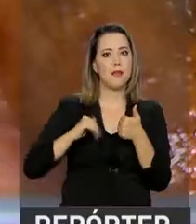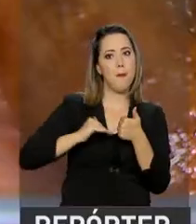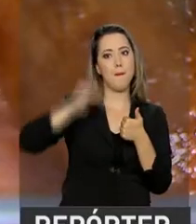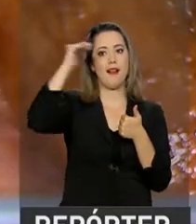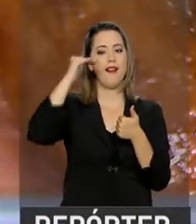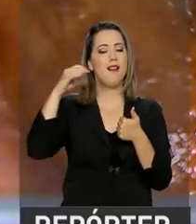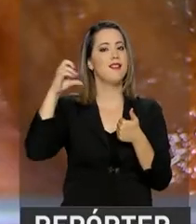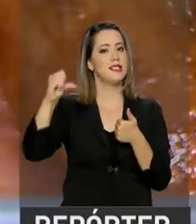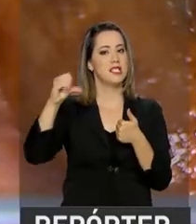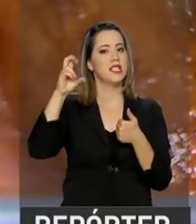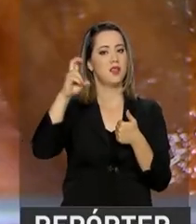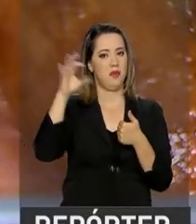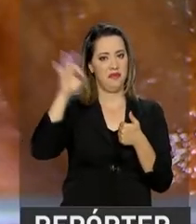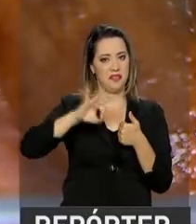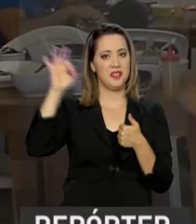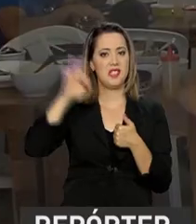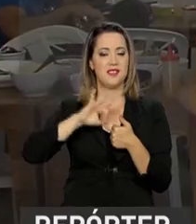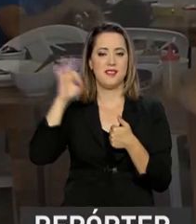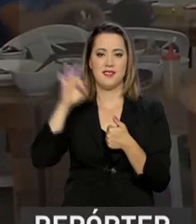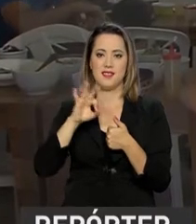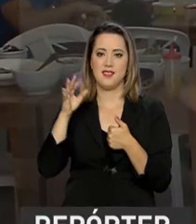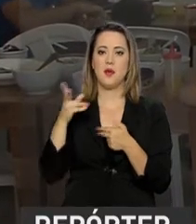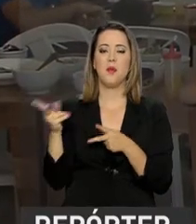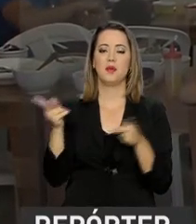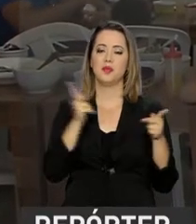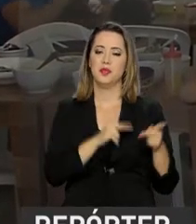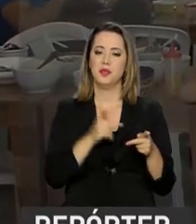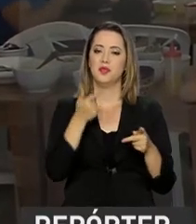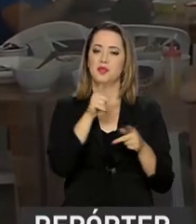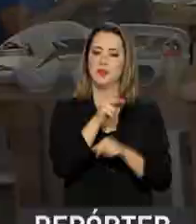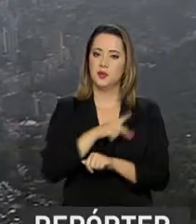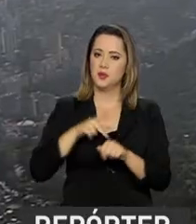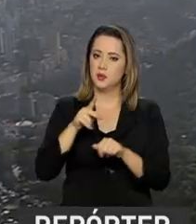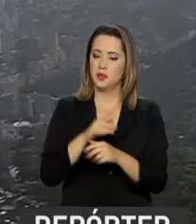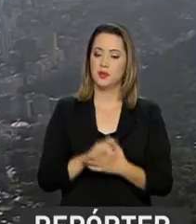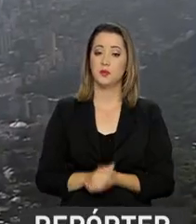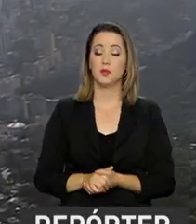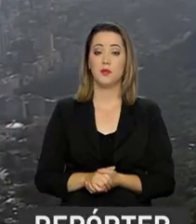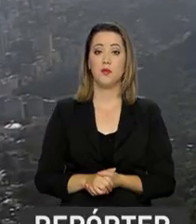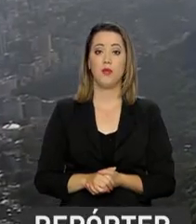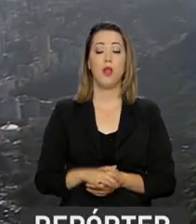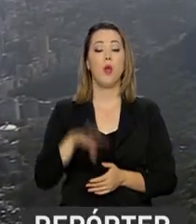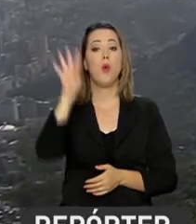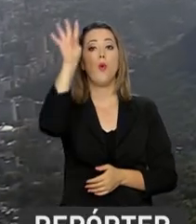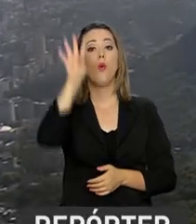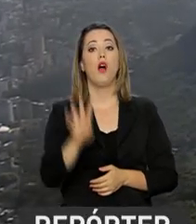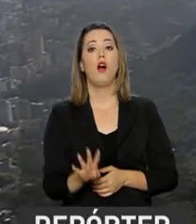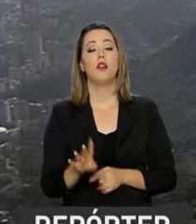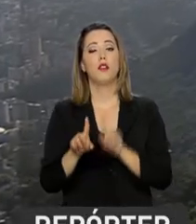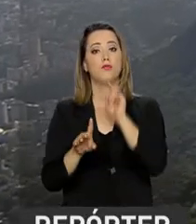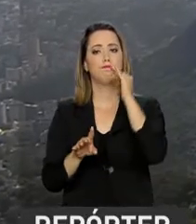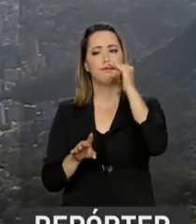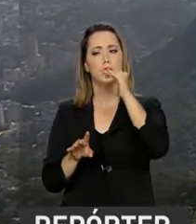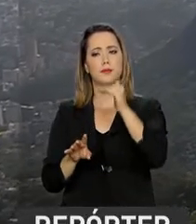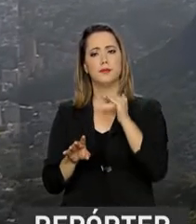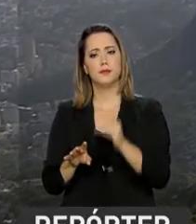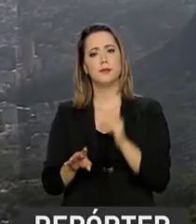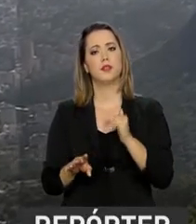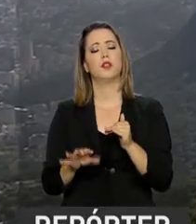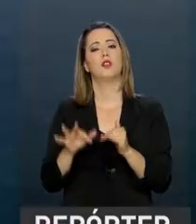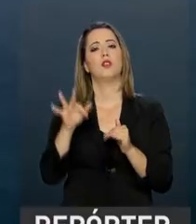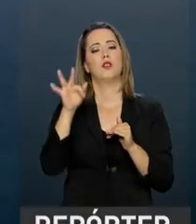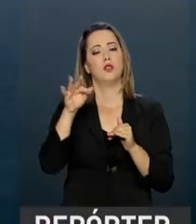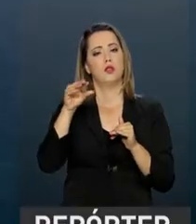de 95 por cento dos visitantes internacionais segundo um ranking de competitividade do fórum econômico mundial